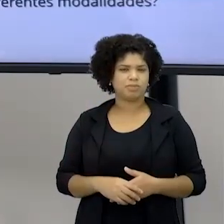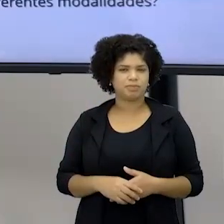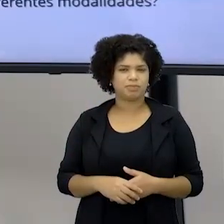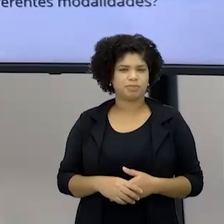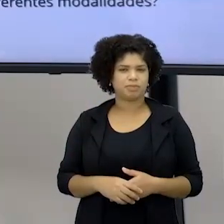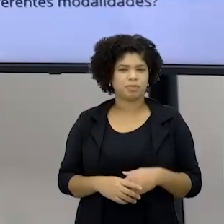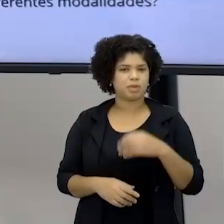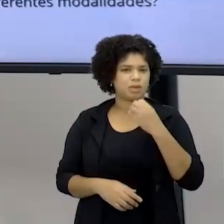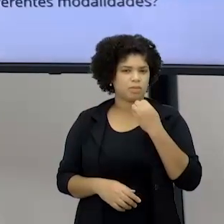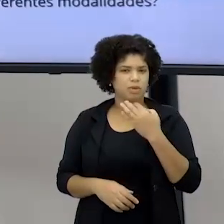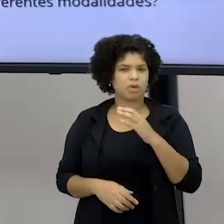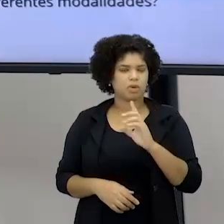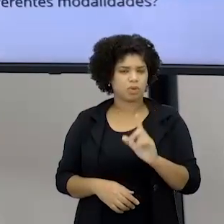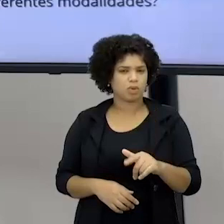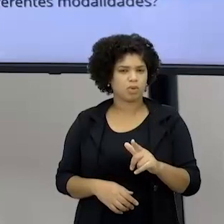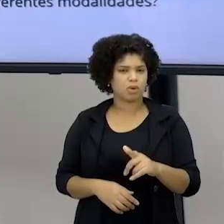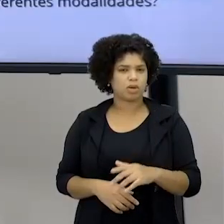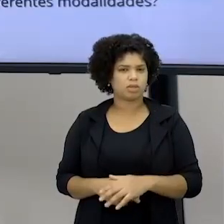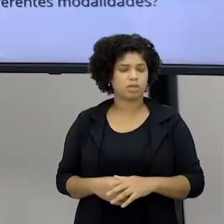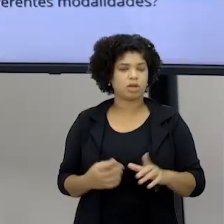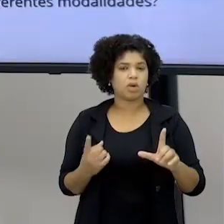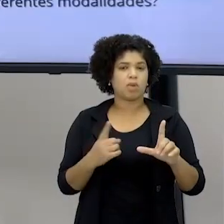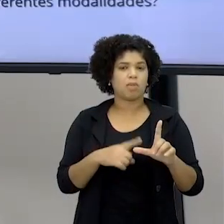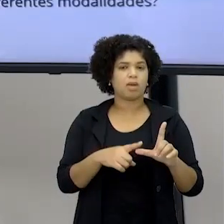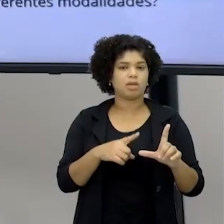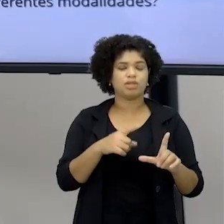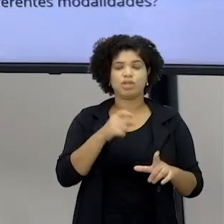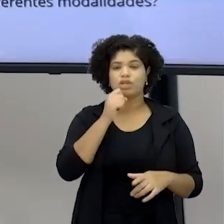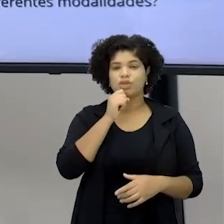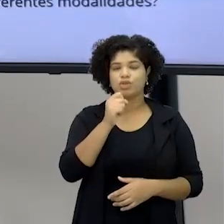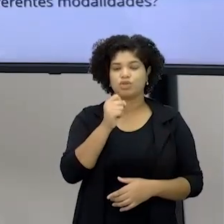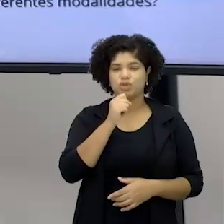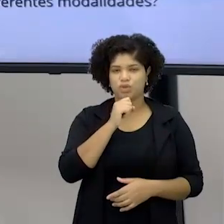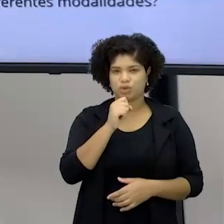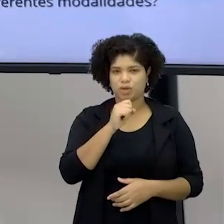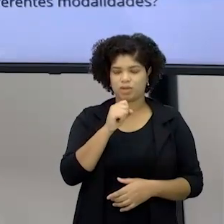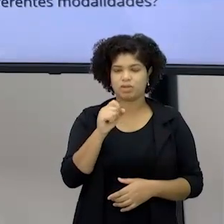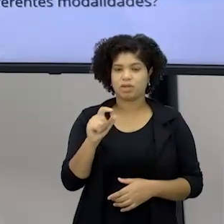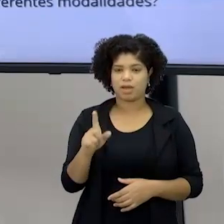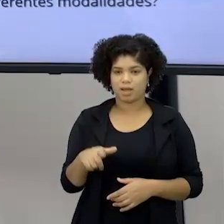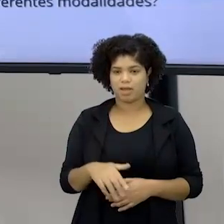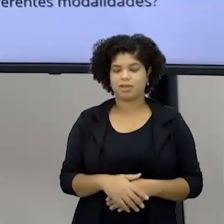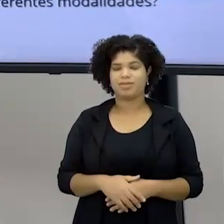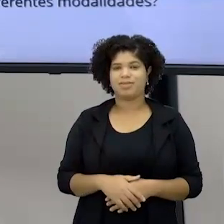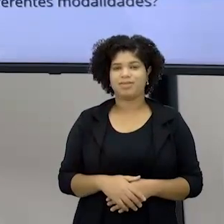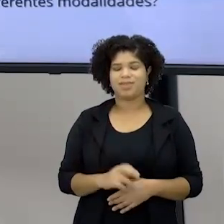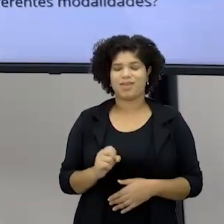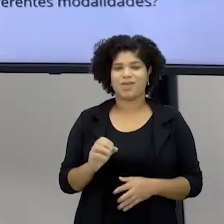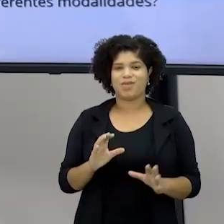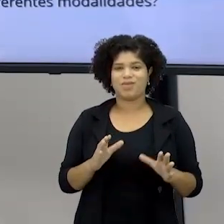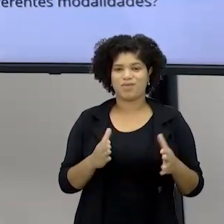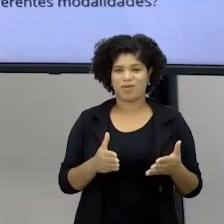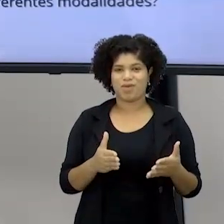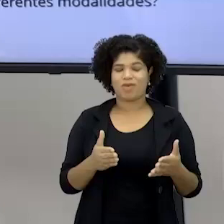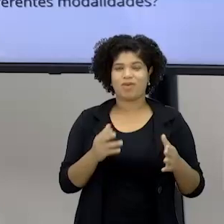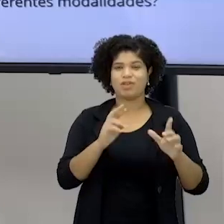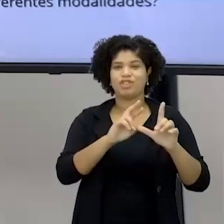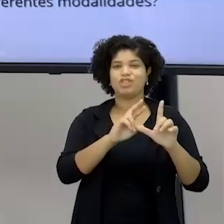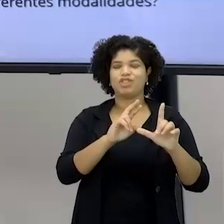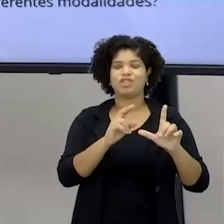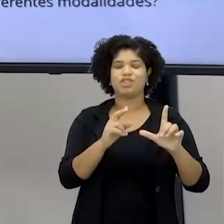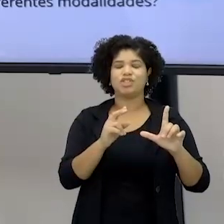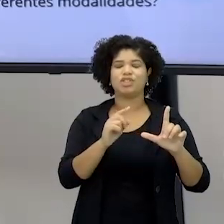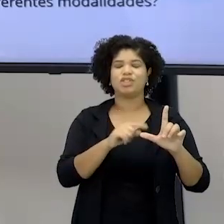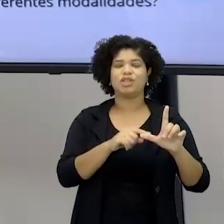seria bom para as mídias jornalísticas também? Isso seria bom para determinados meios